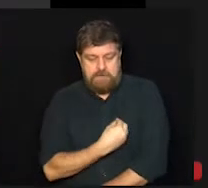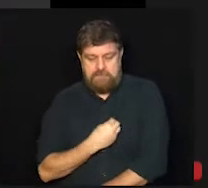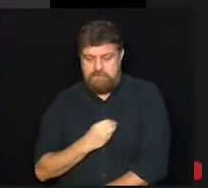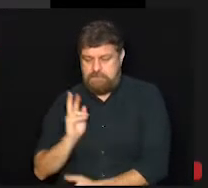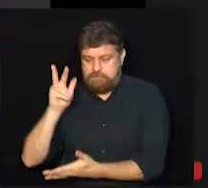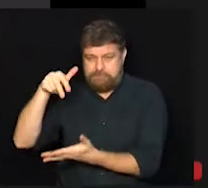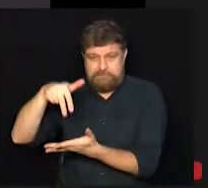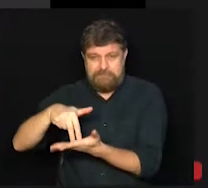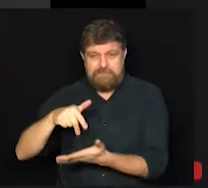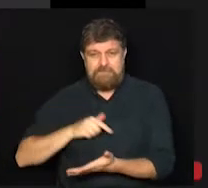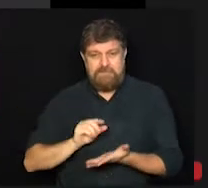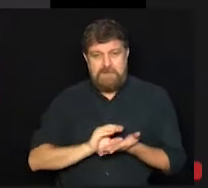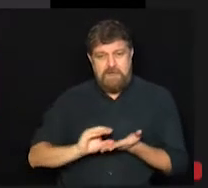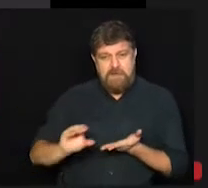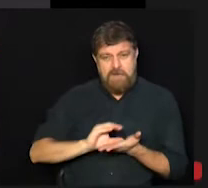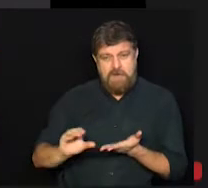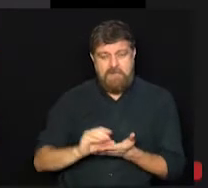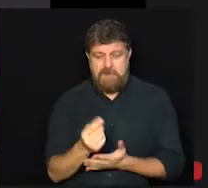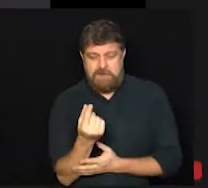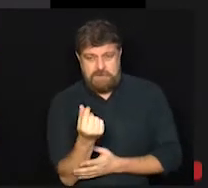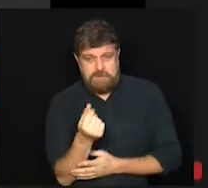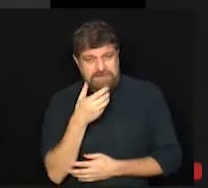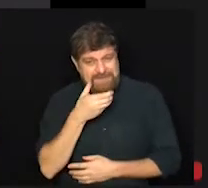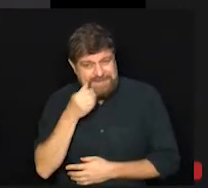Oferecemos bolsa, também moradia para